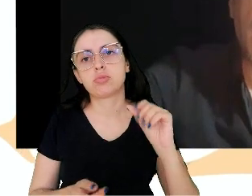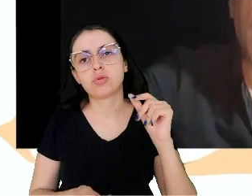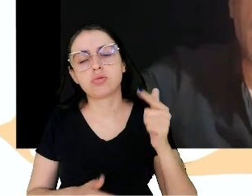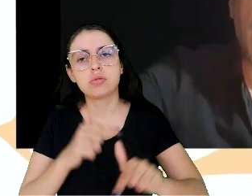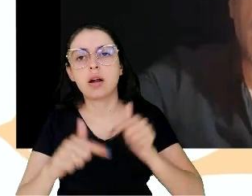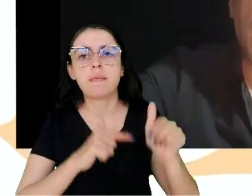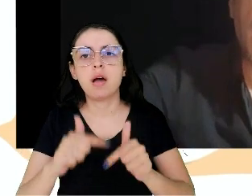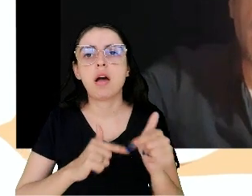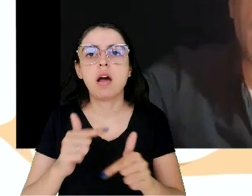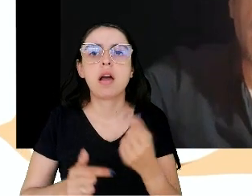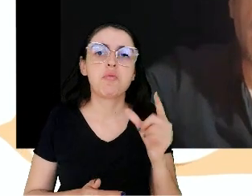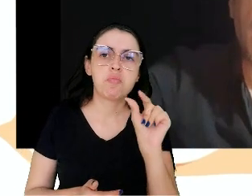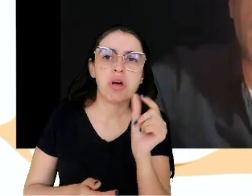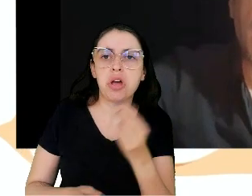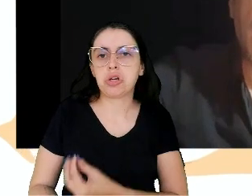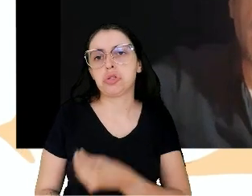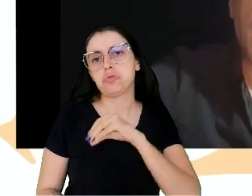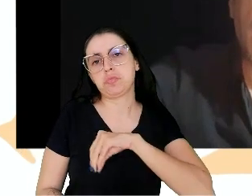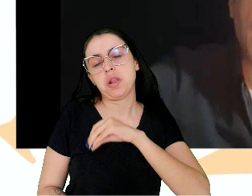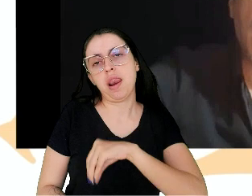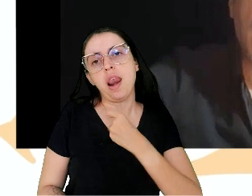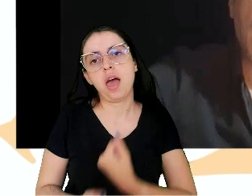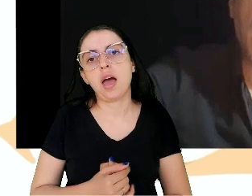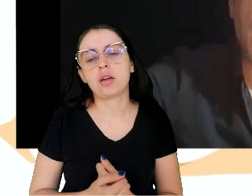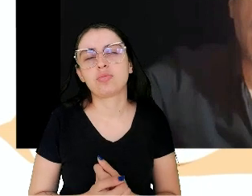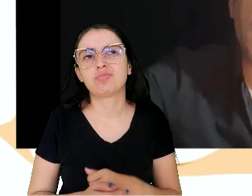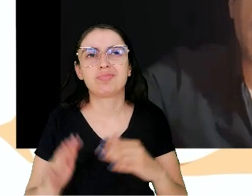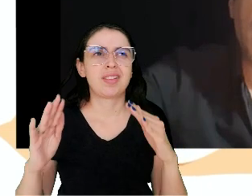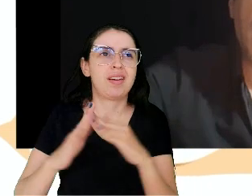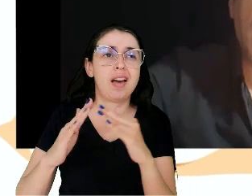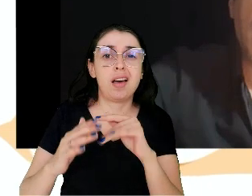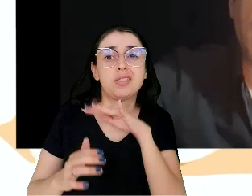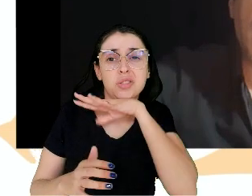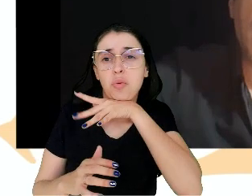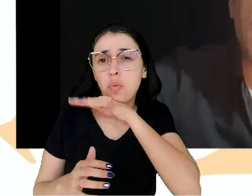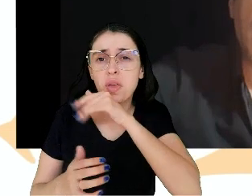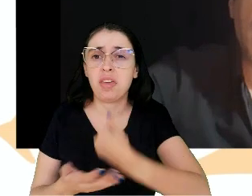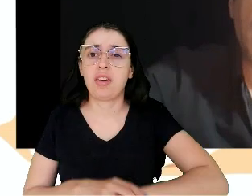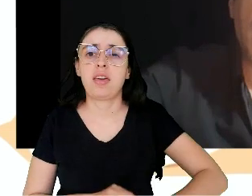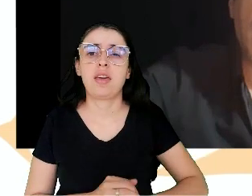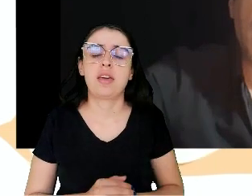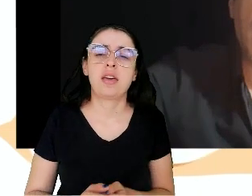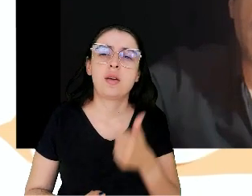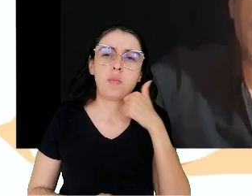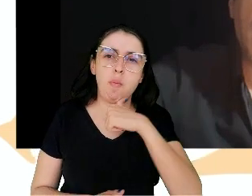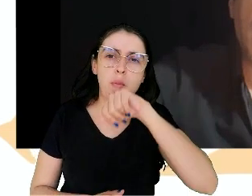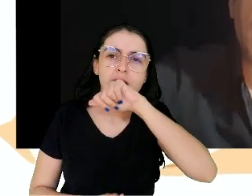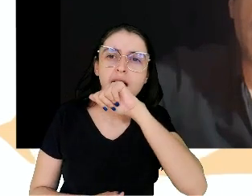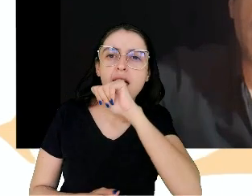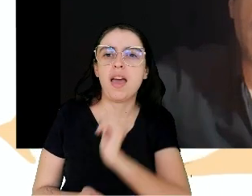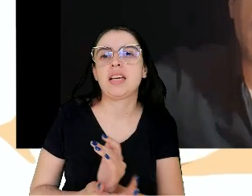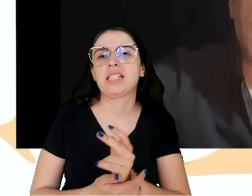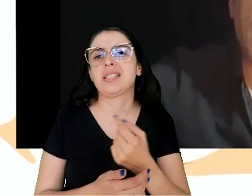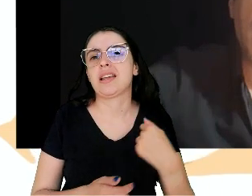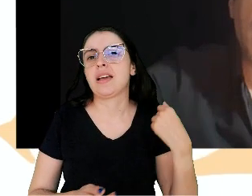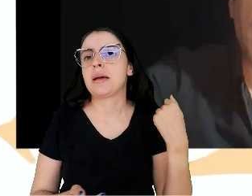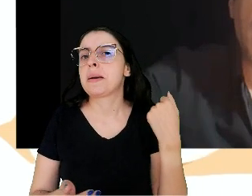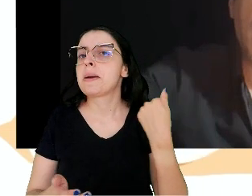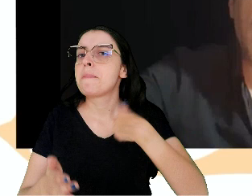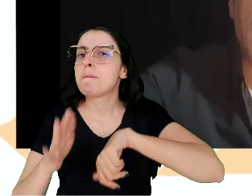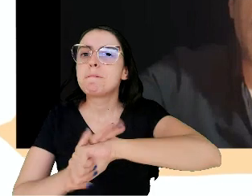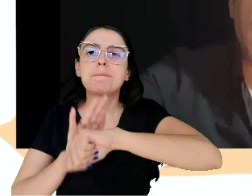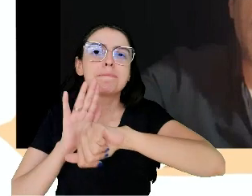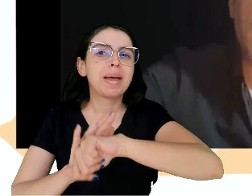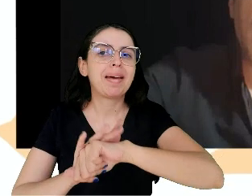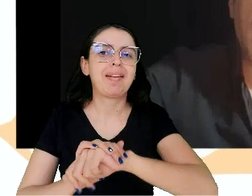baixa escolaridade, da baixa renda, sem condições de moradia, mães que sofrem violência doméstica, mães que não